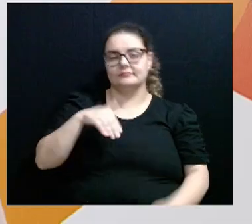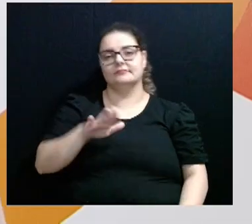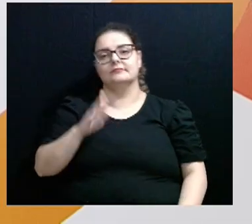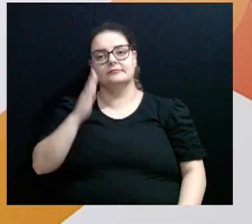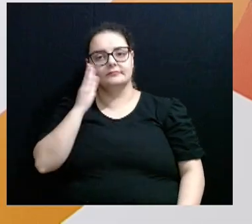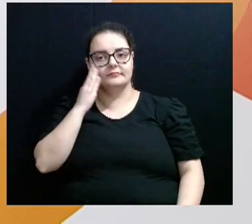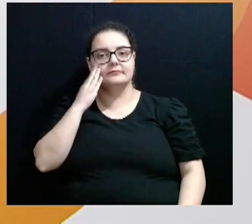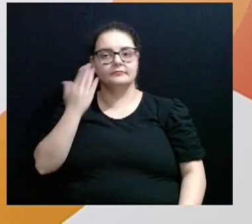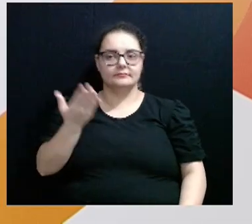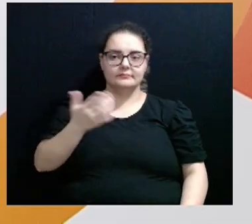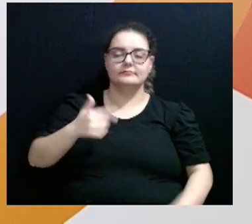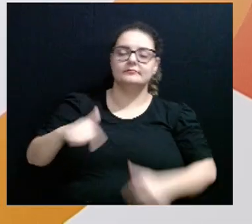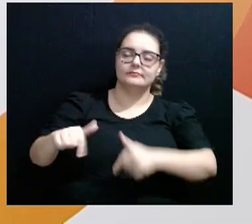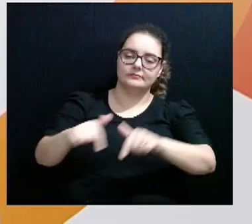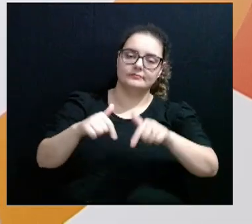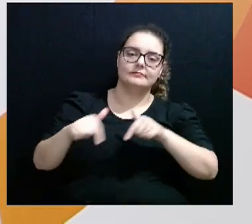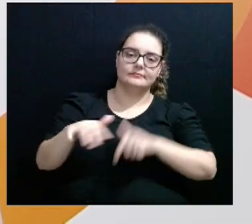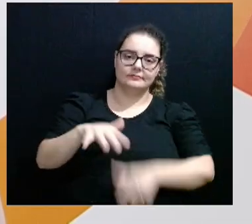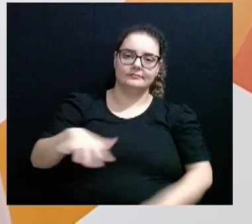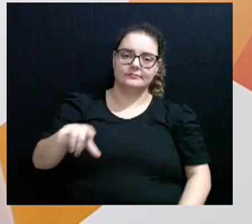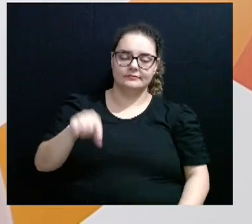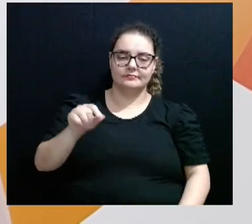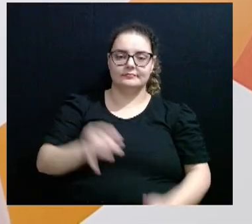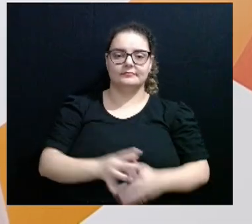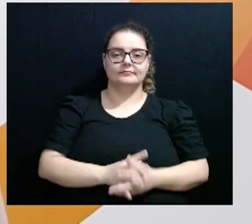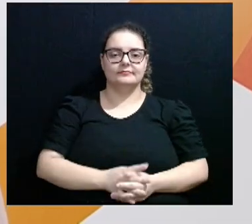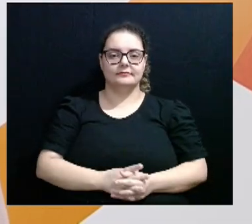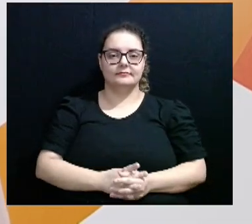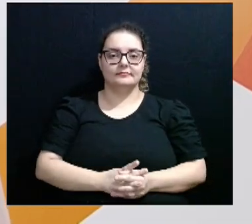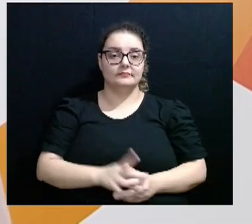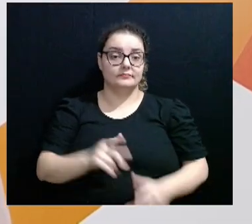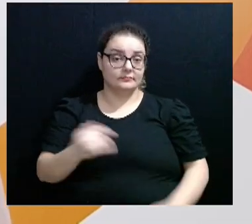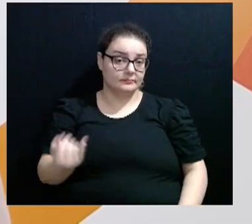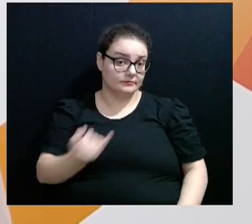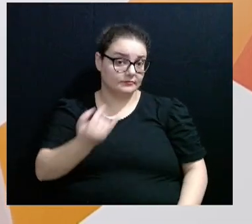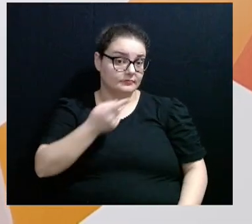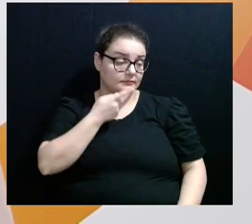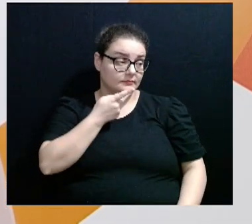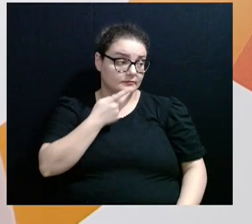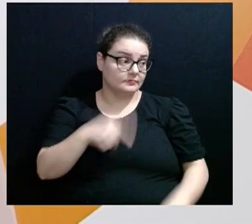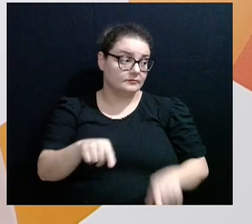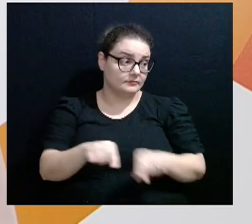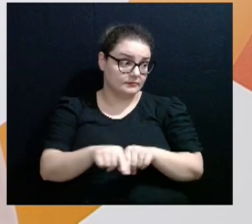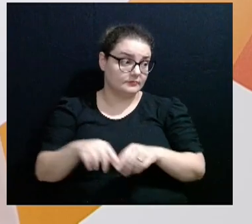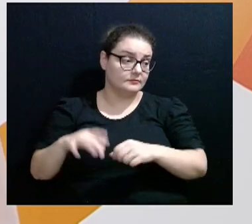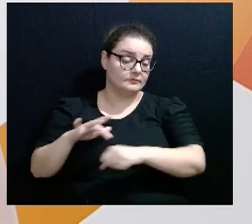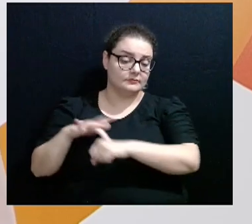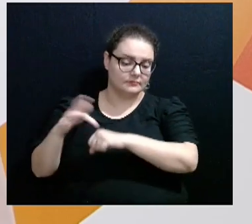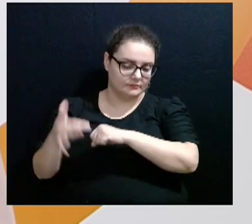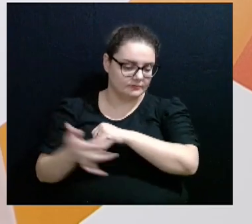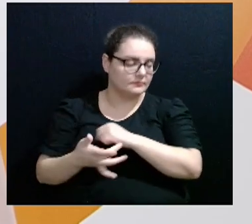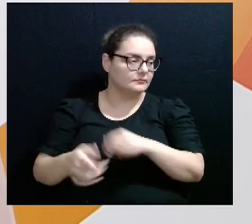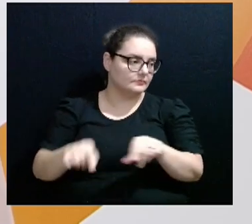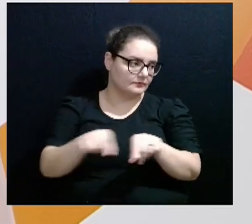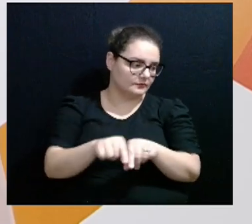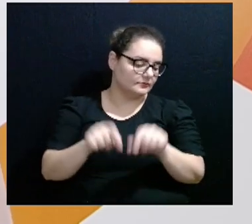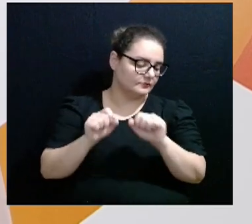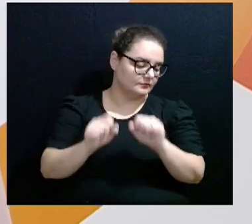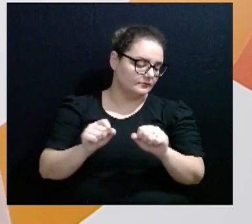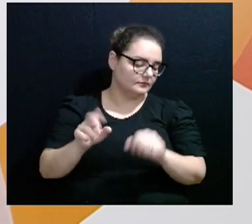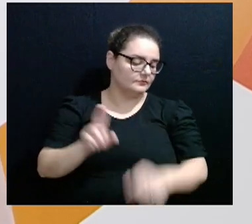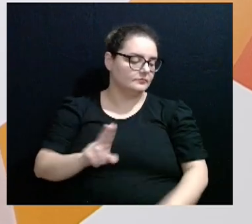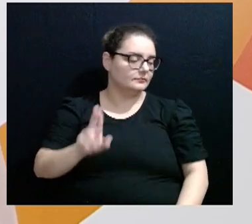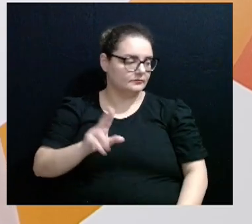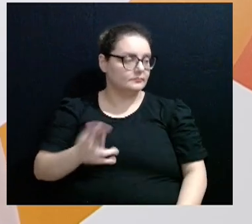trabalho, da área que ele escolheu. E é interessante também a gente falar sobre a questão das redes sociais, né, que eles podem também utilizar aí como uma